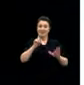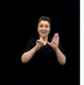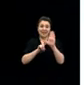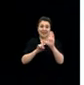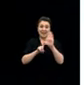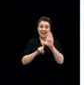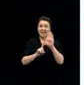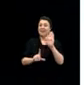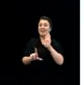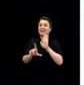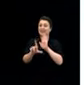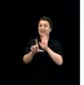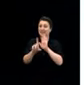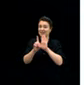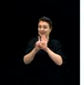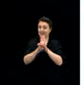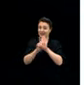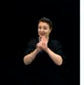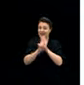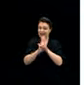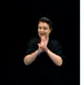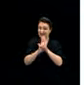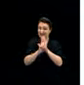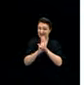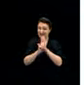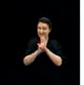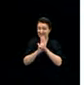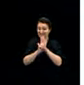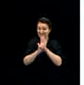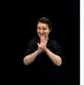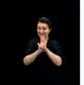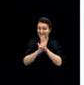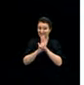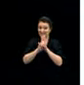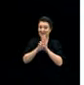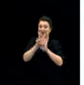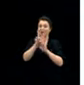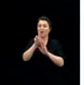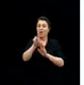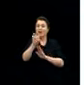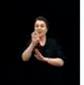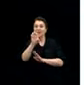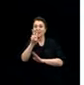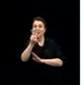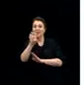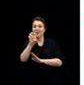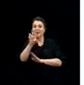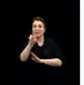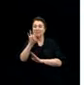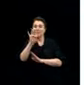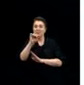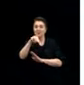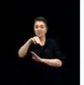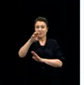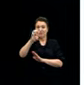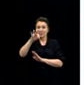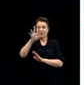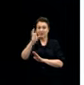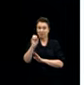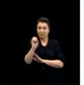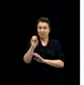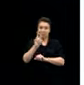D, epitelial de revestimento, já como ali na palavra fala, revestimento, de revestir, proteger. E o